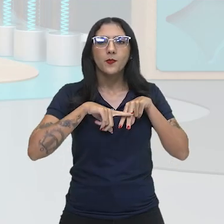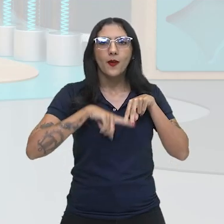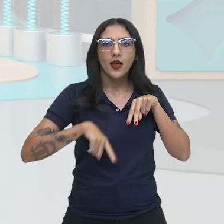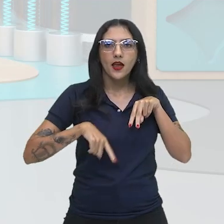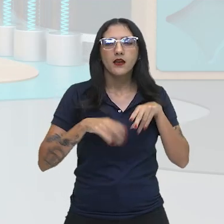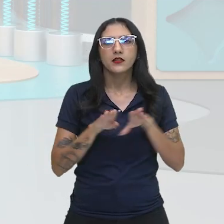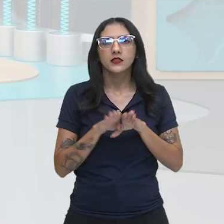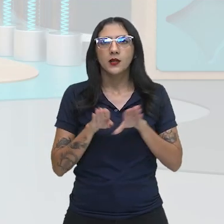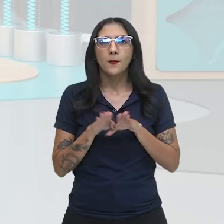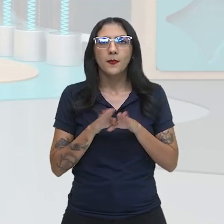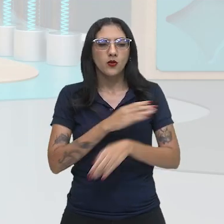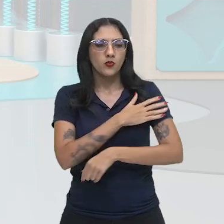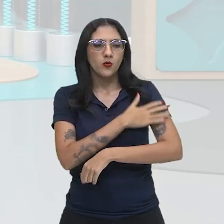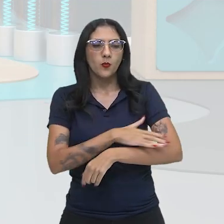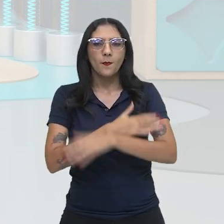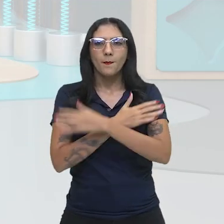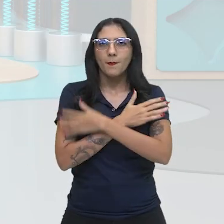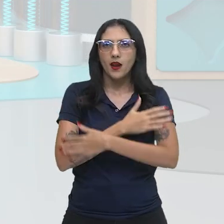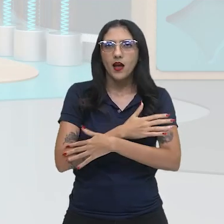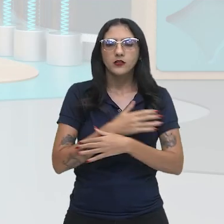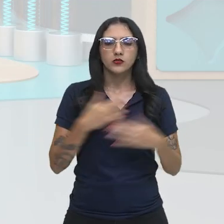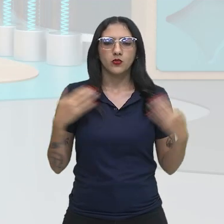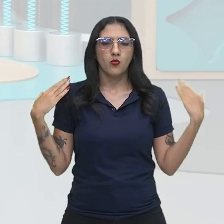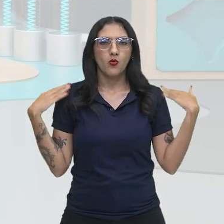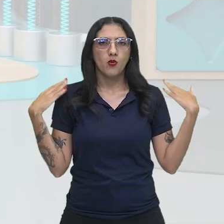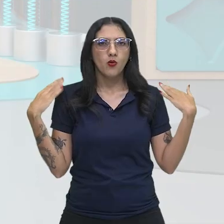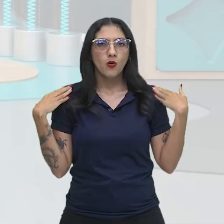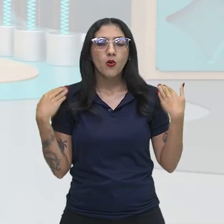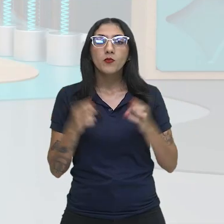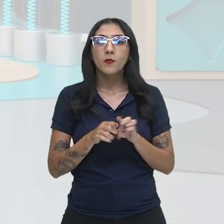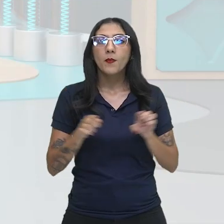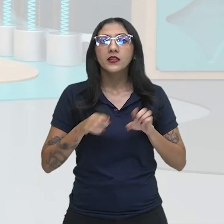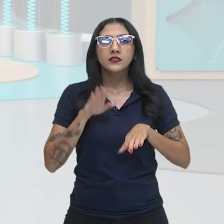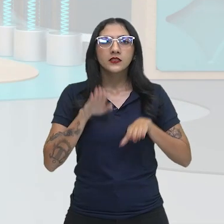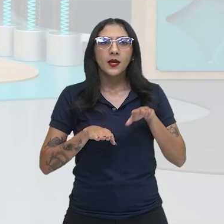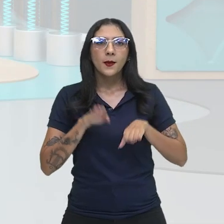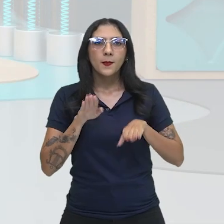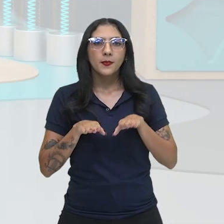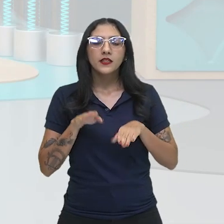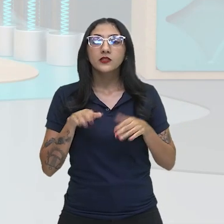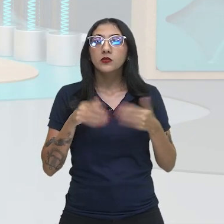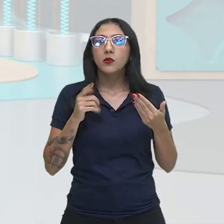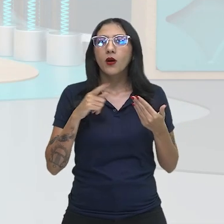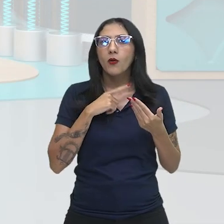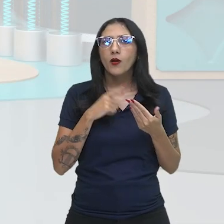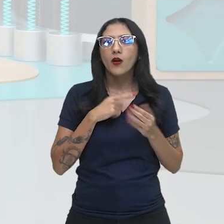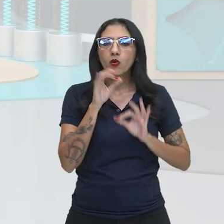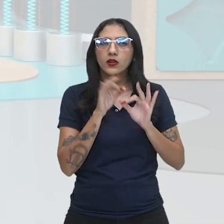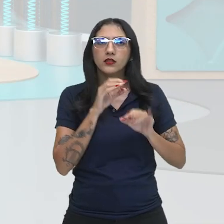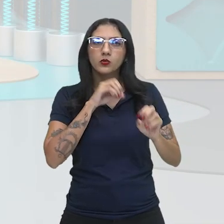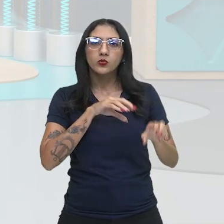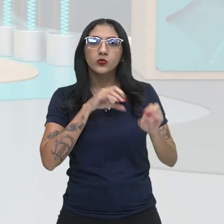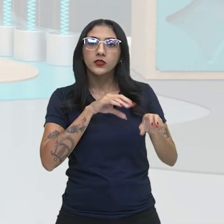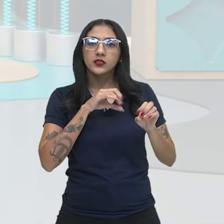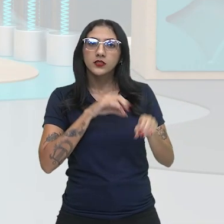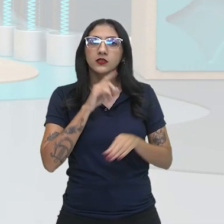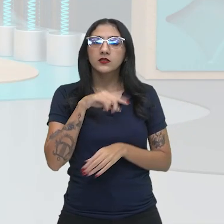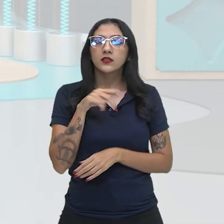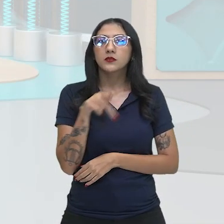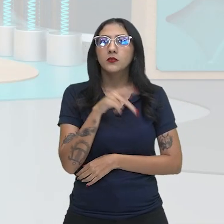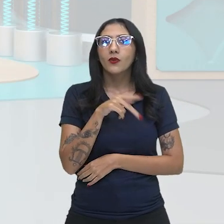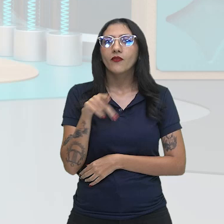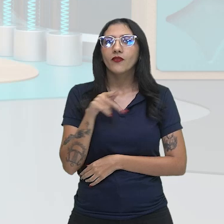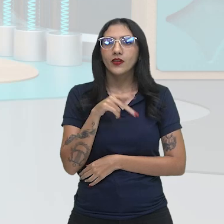pernas, dos braços, dos ombros, tudo vai depender ali da programação do professor na hora de fazer